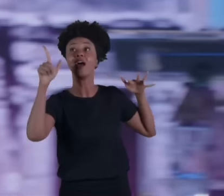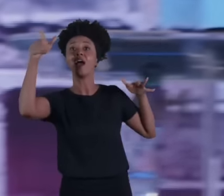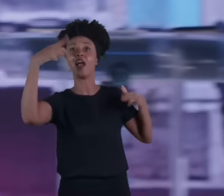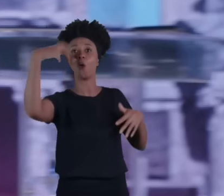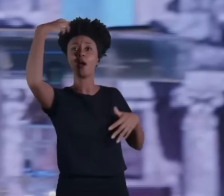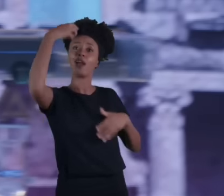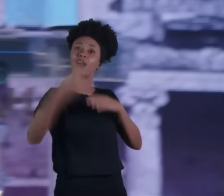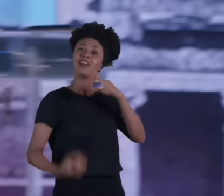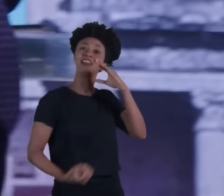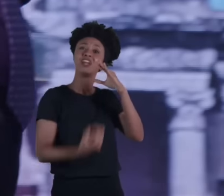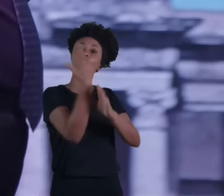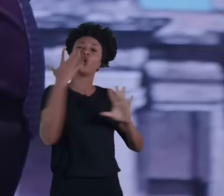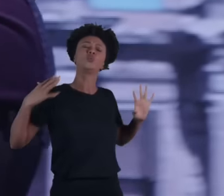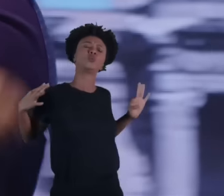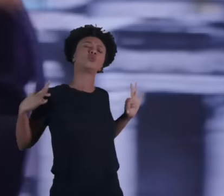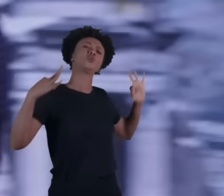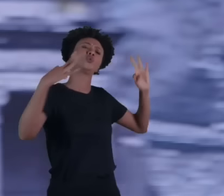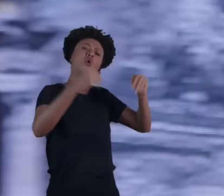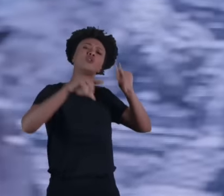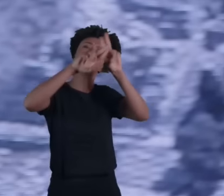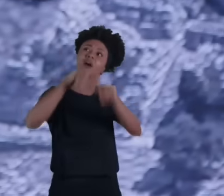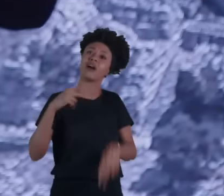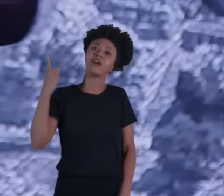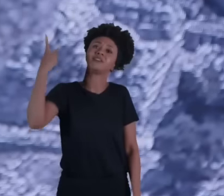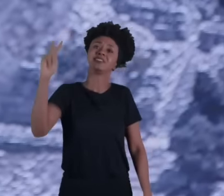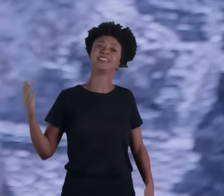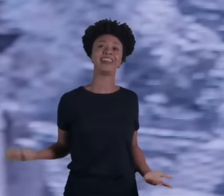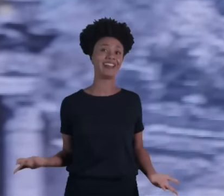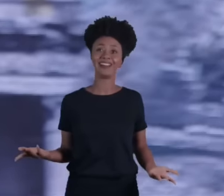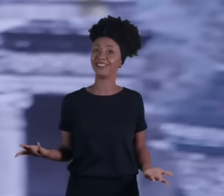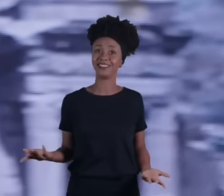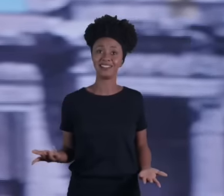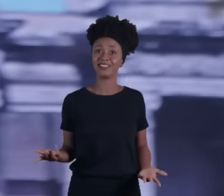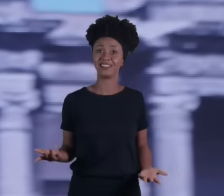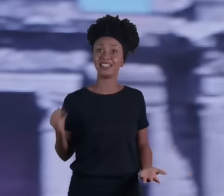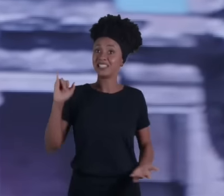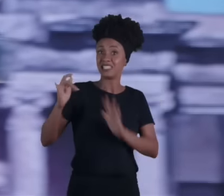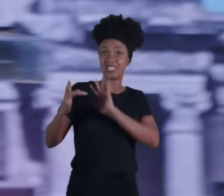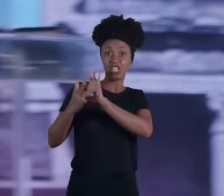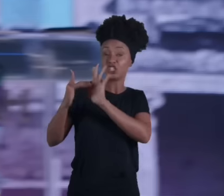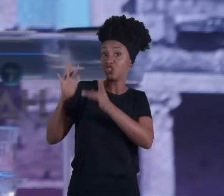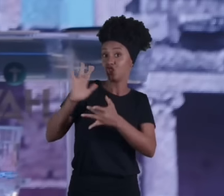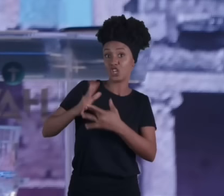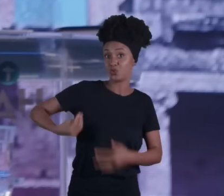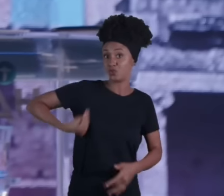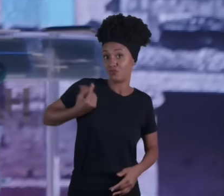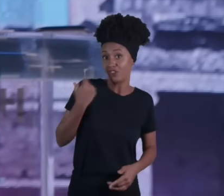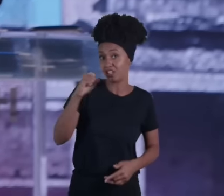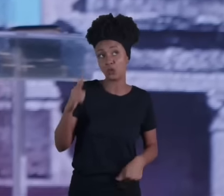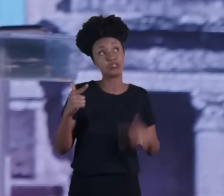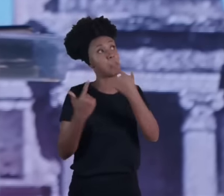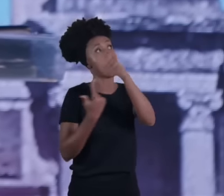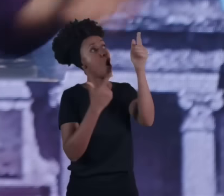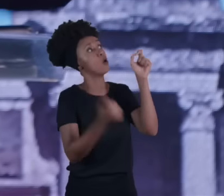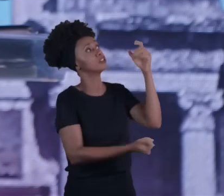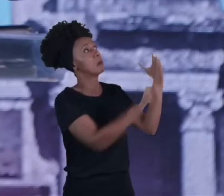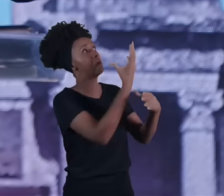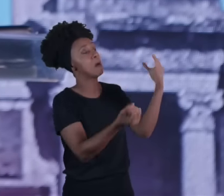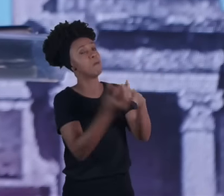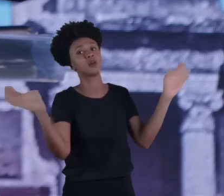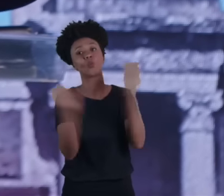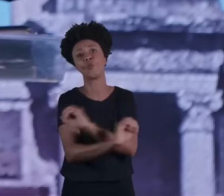qual todas as coisas foram feitas, e sem ele nada do que foi feito se fez. Esse